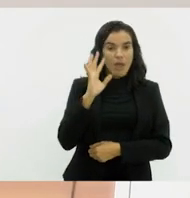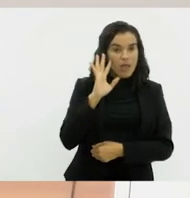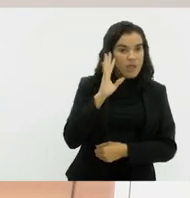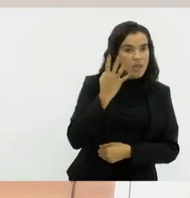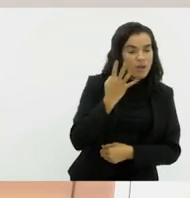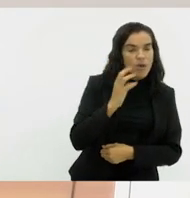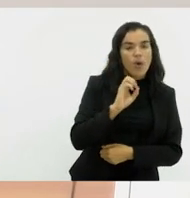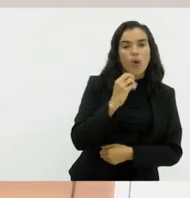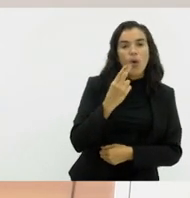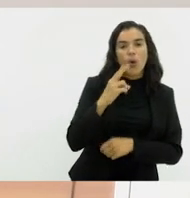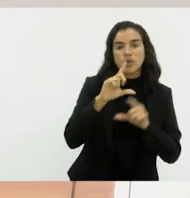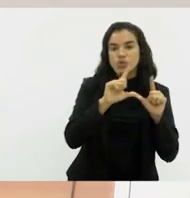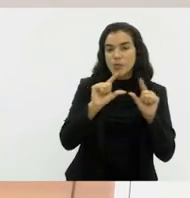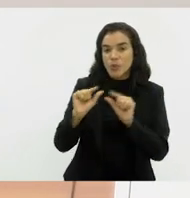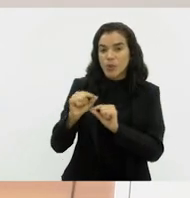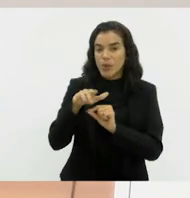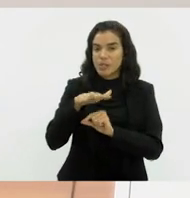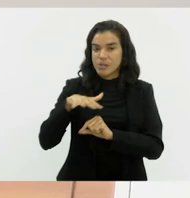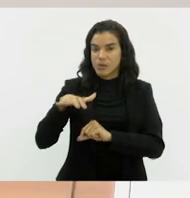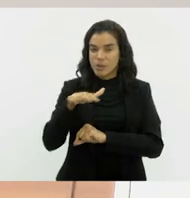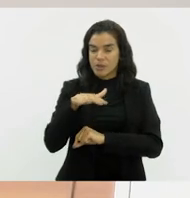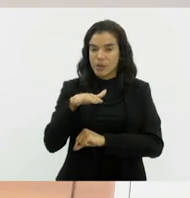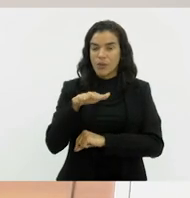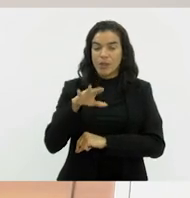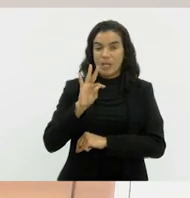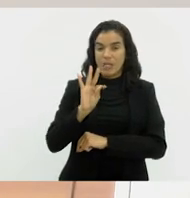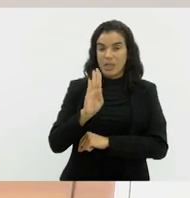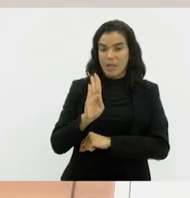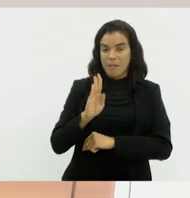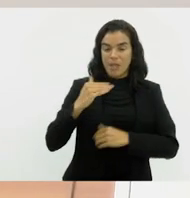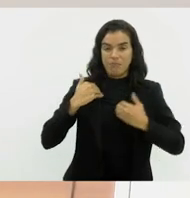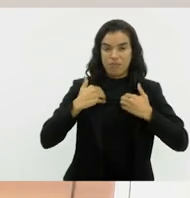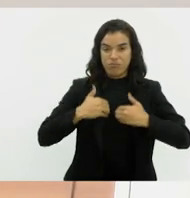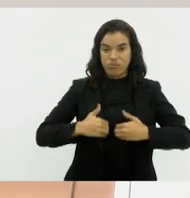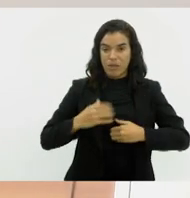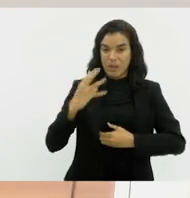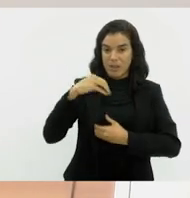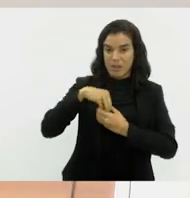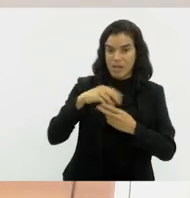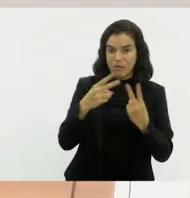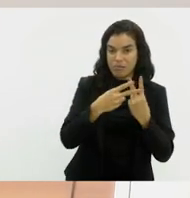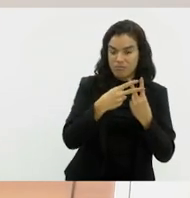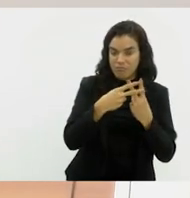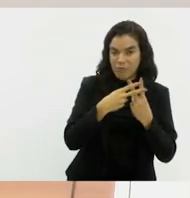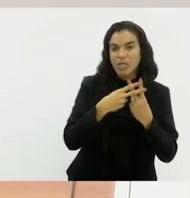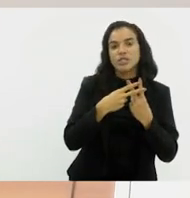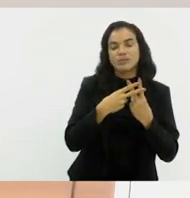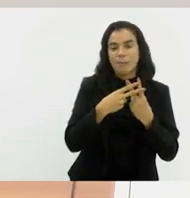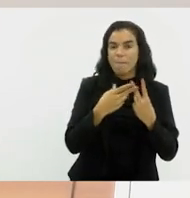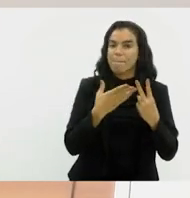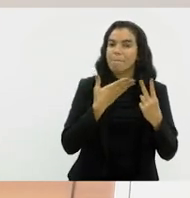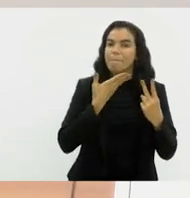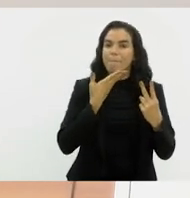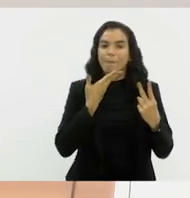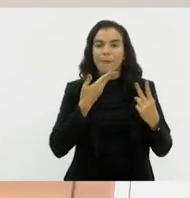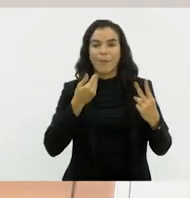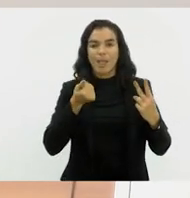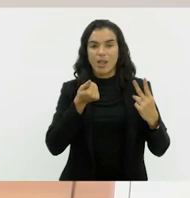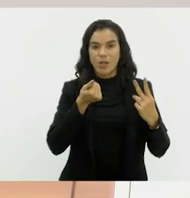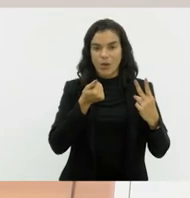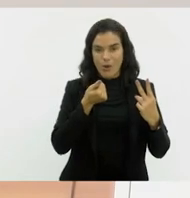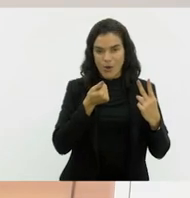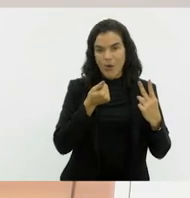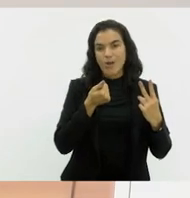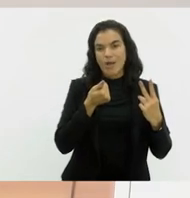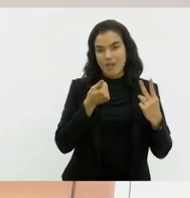a questão da tuberculose no sistema penal impactaria, sem dúvida nenhuma, né, os